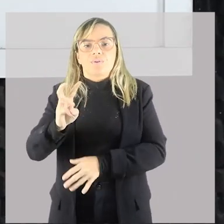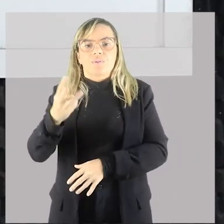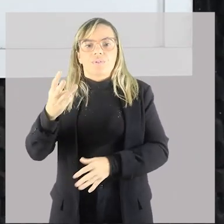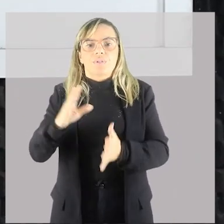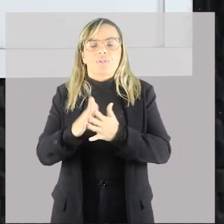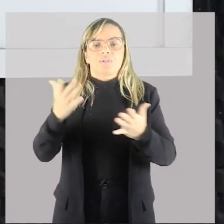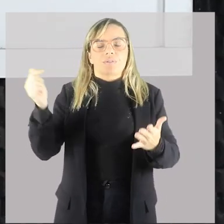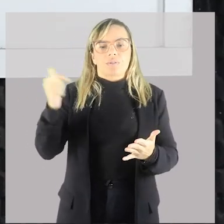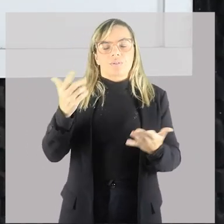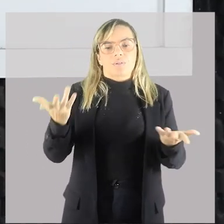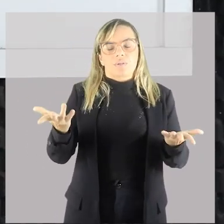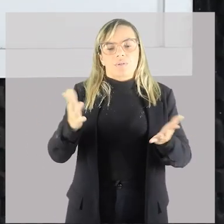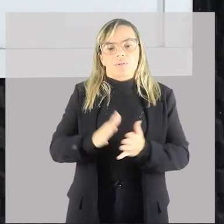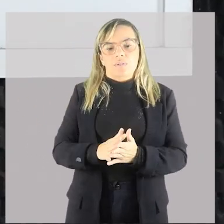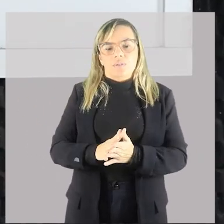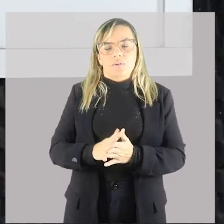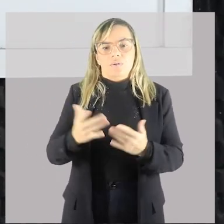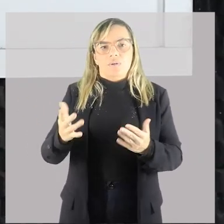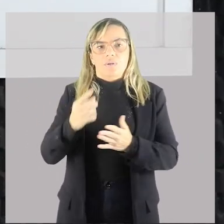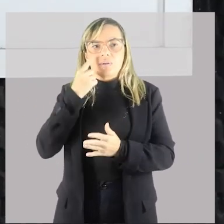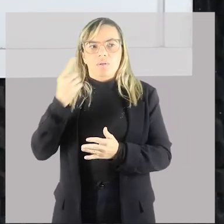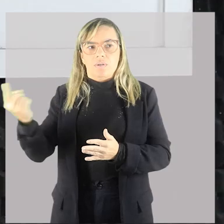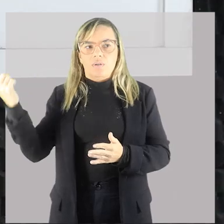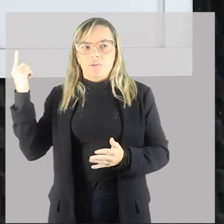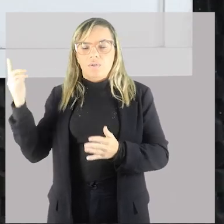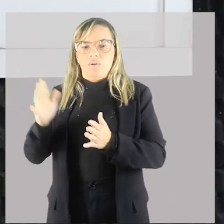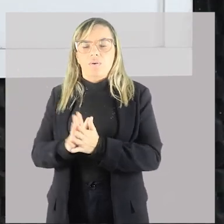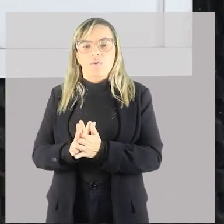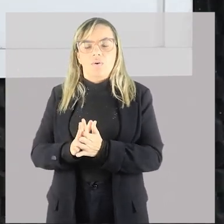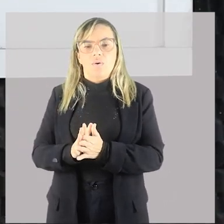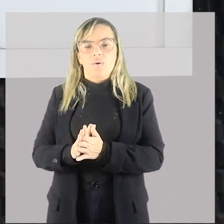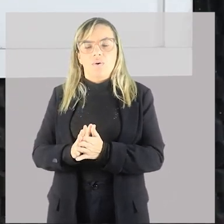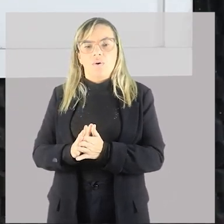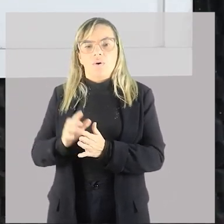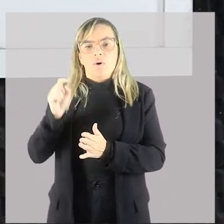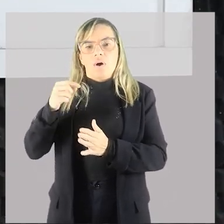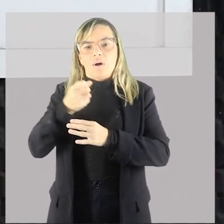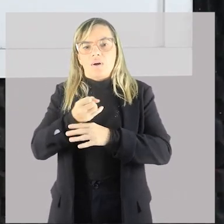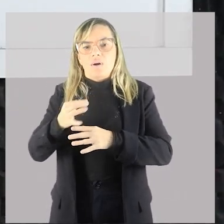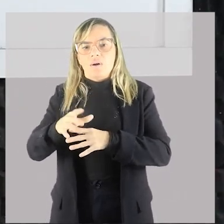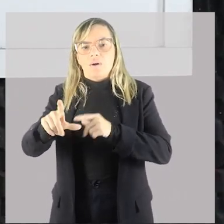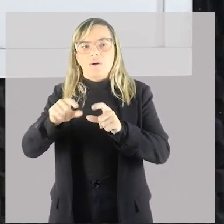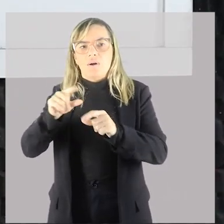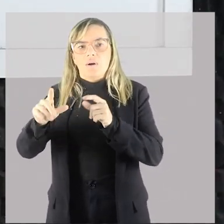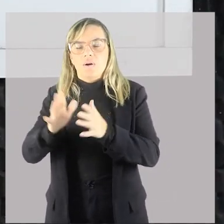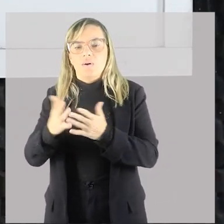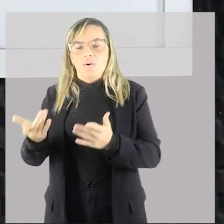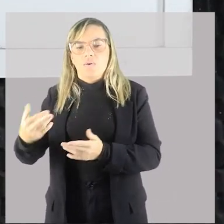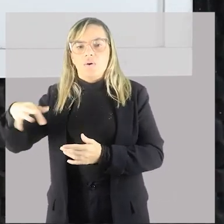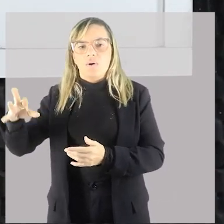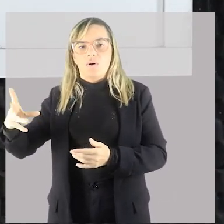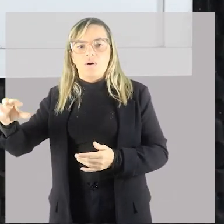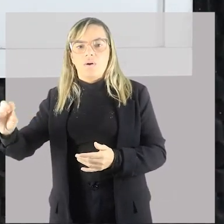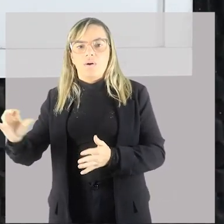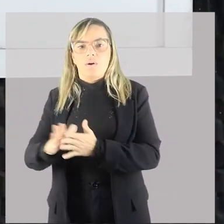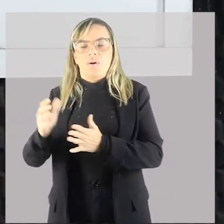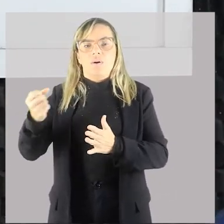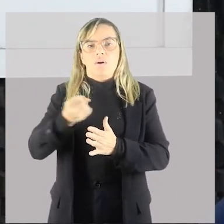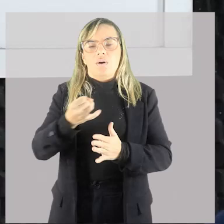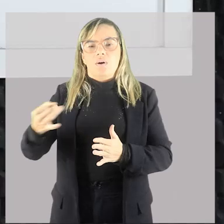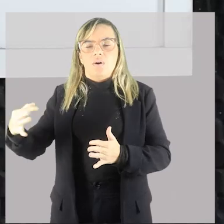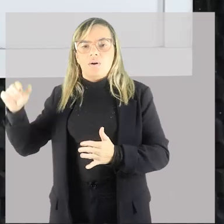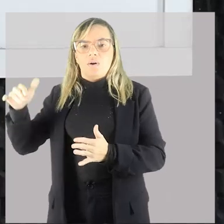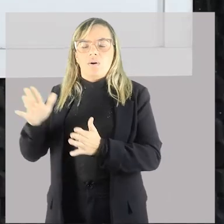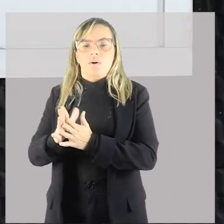né, ou é combinação ou é arranjo. Então você reconhece por aí. Você tem que ter quantidade de